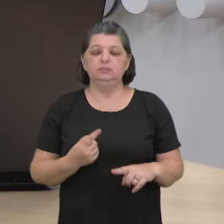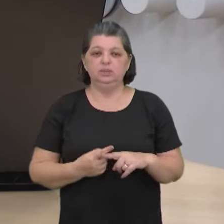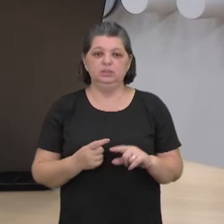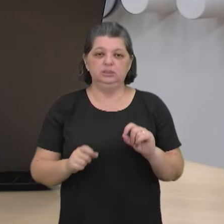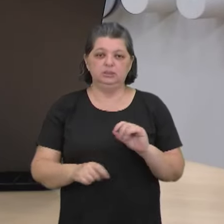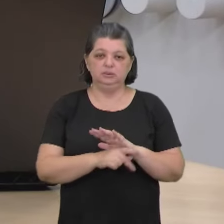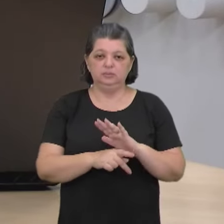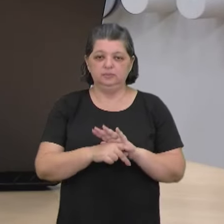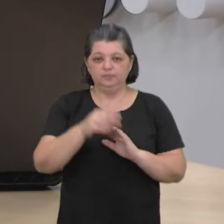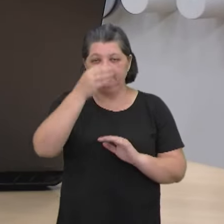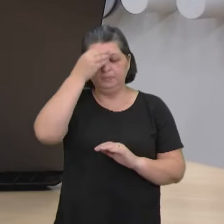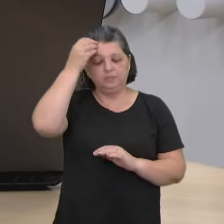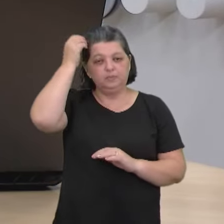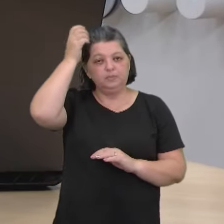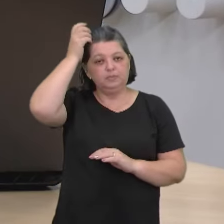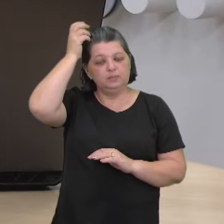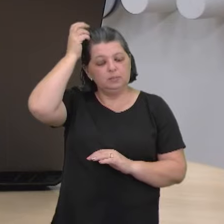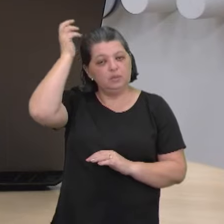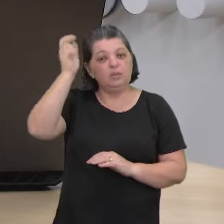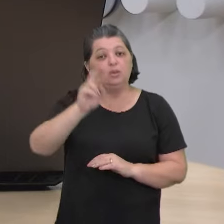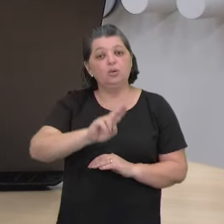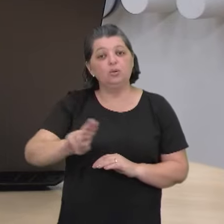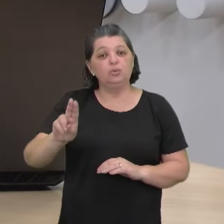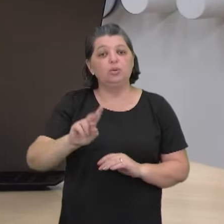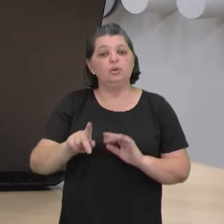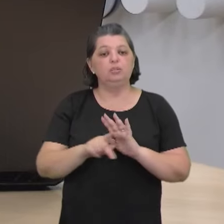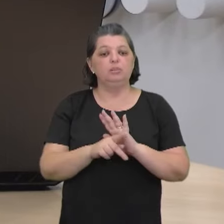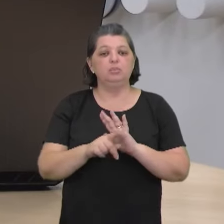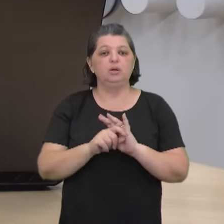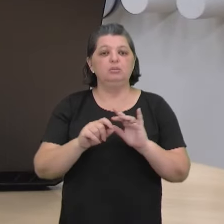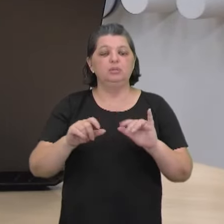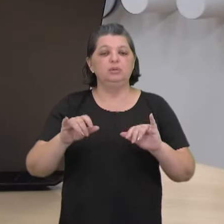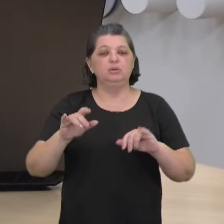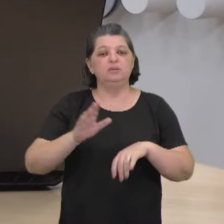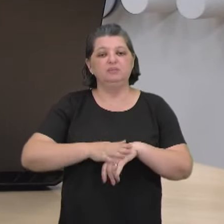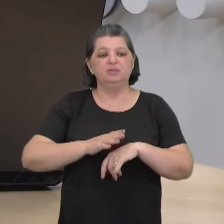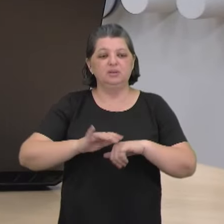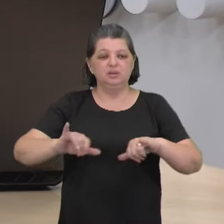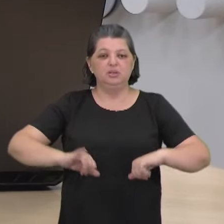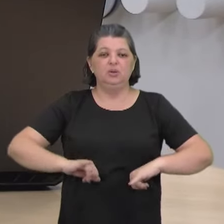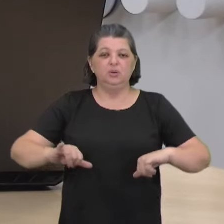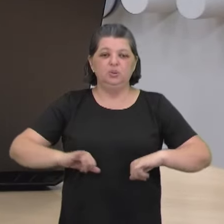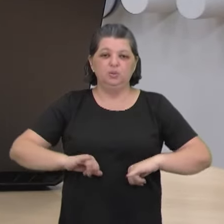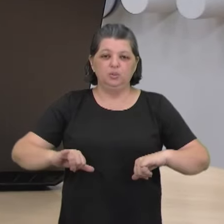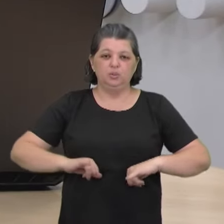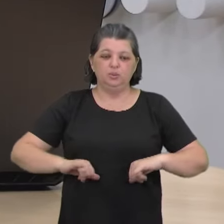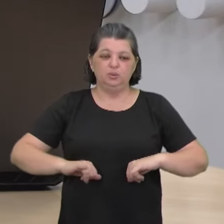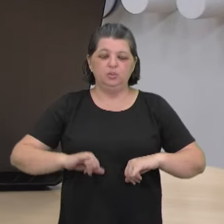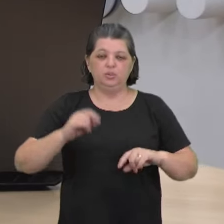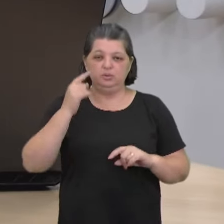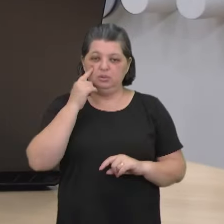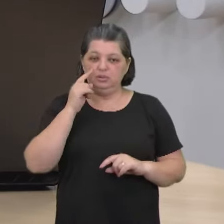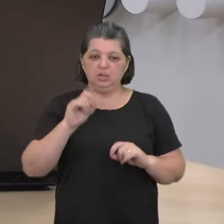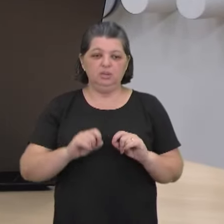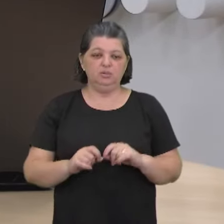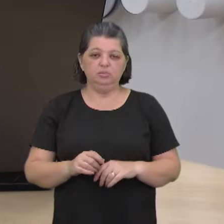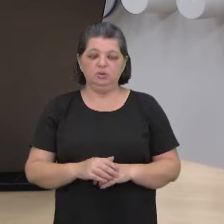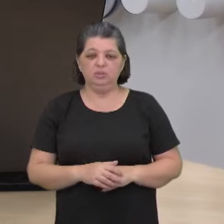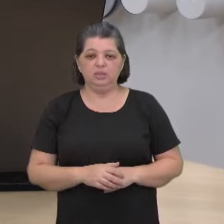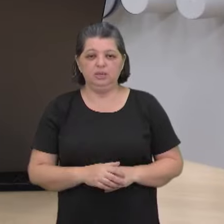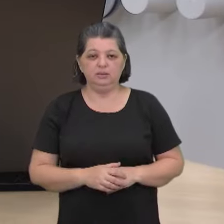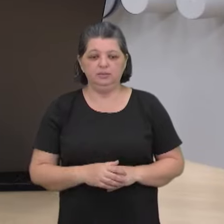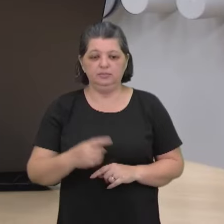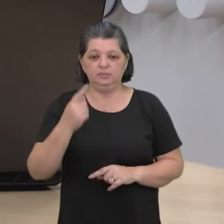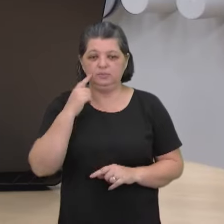de populações, em nome de causar sofrimento, se viciar os corpos humanos, tá certo? Então,